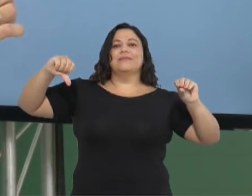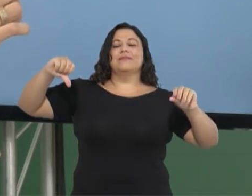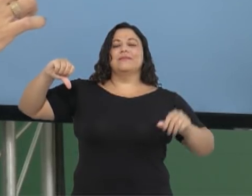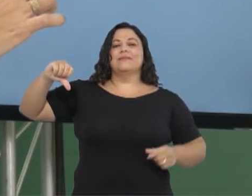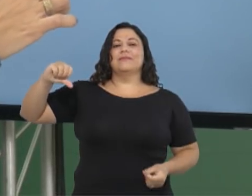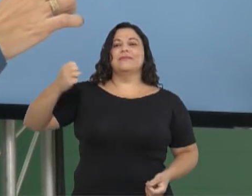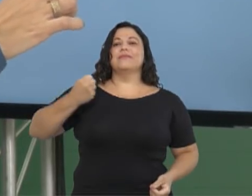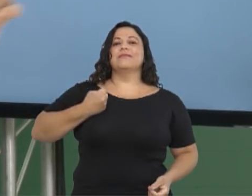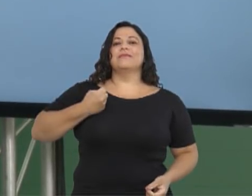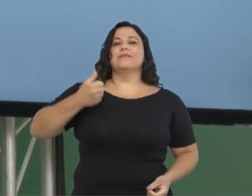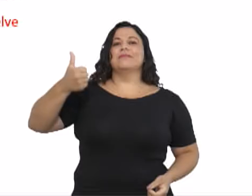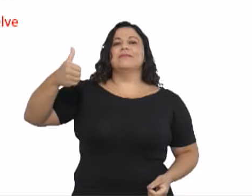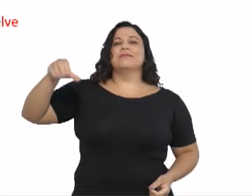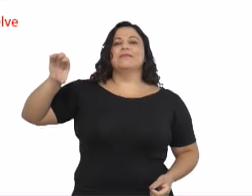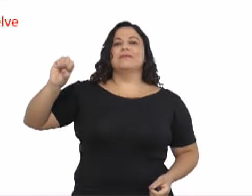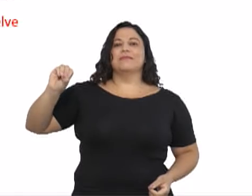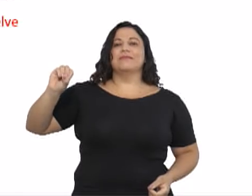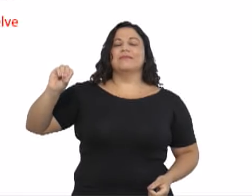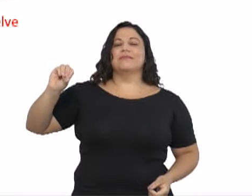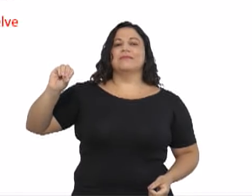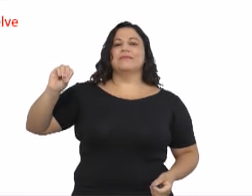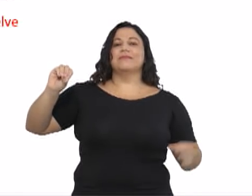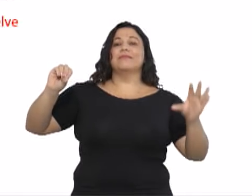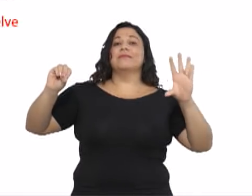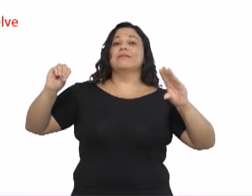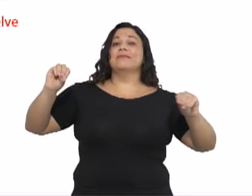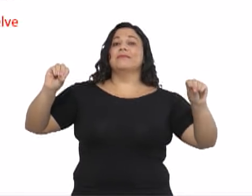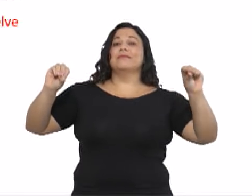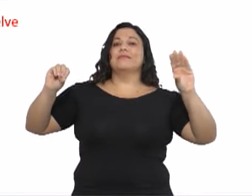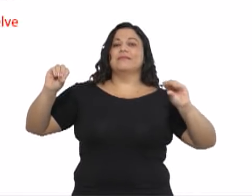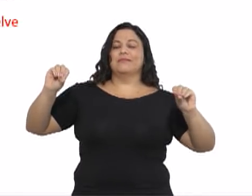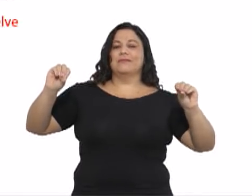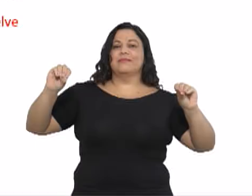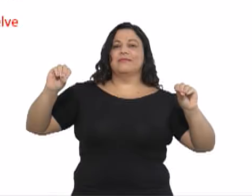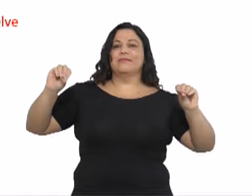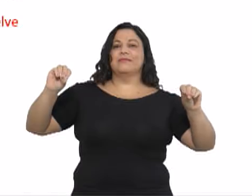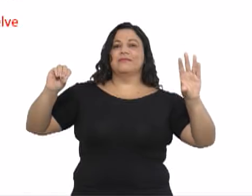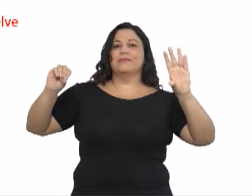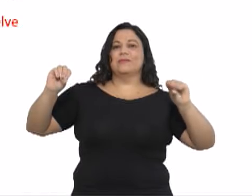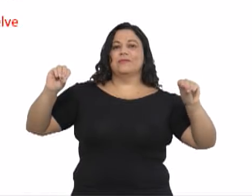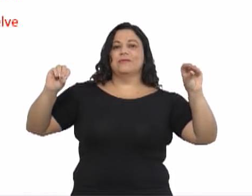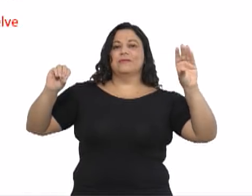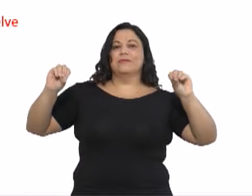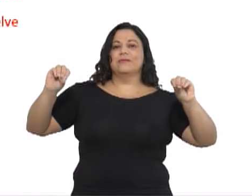Número 10, 10. Repeat. 10.